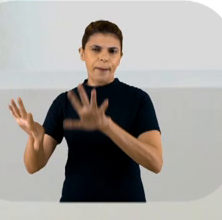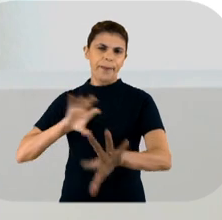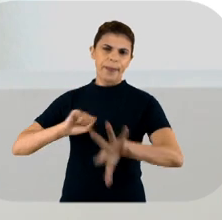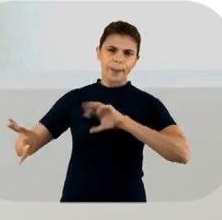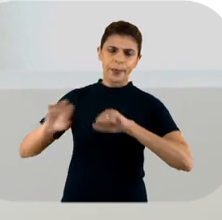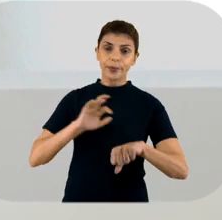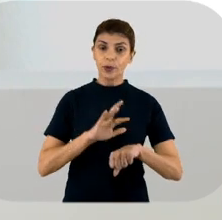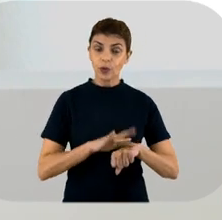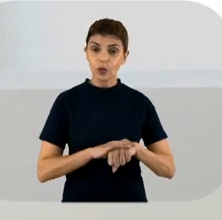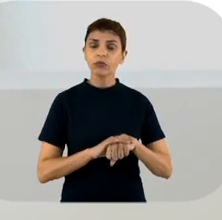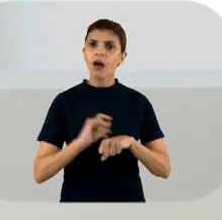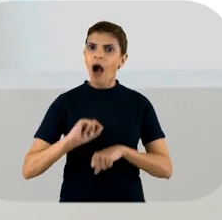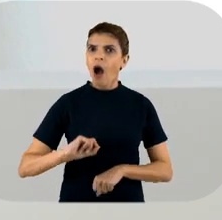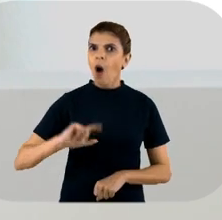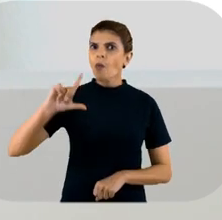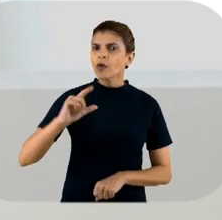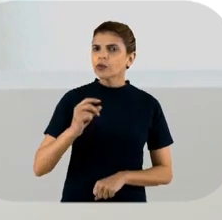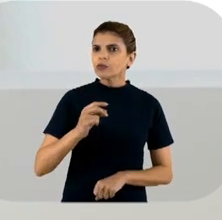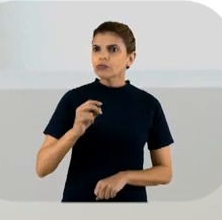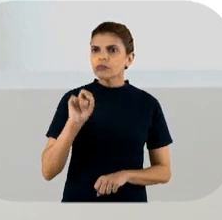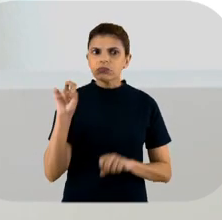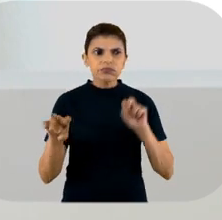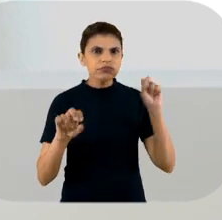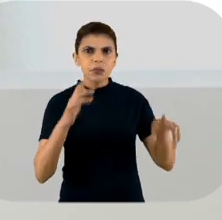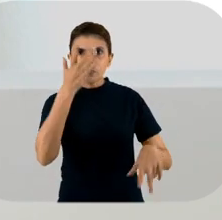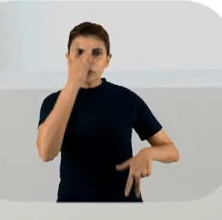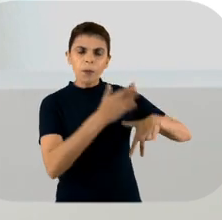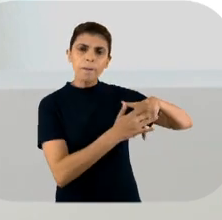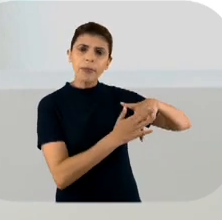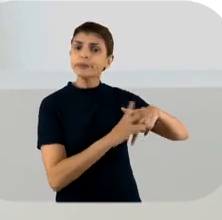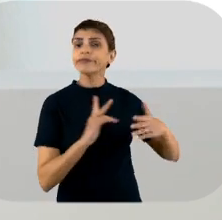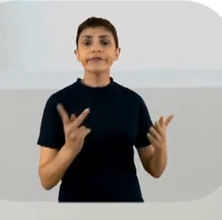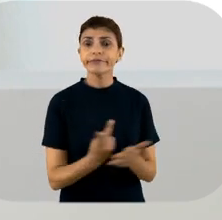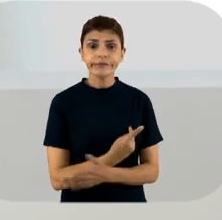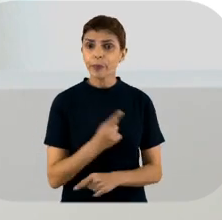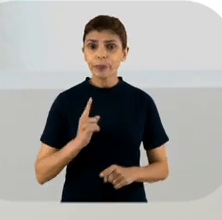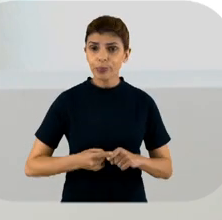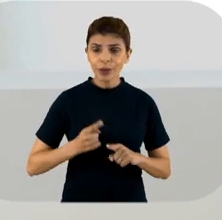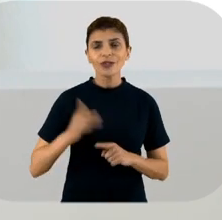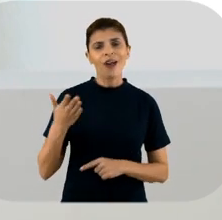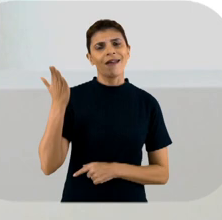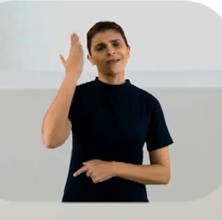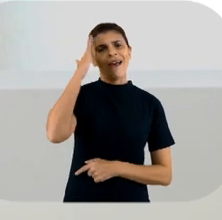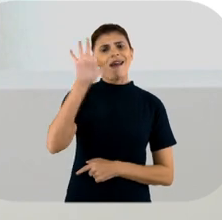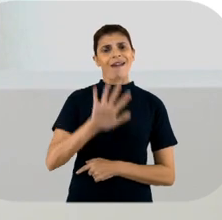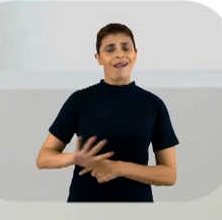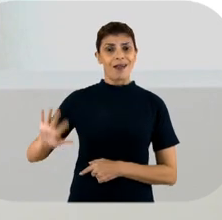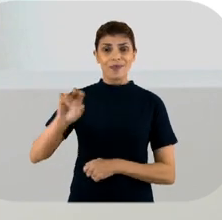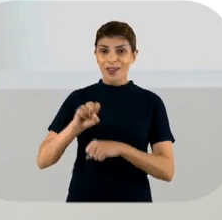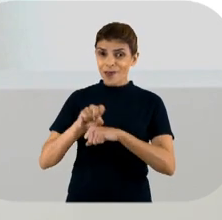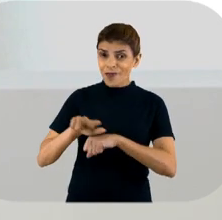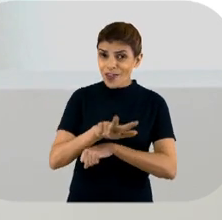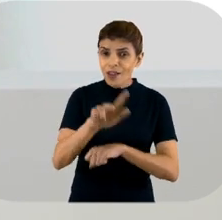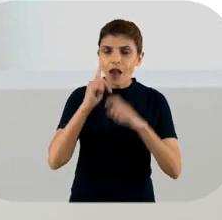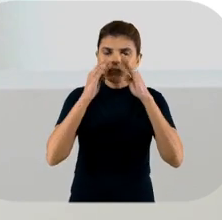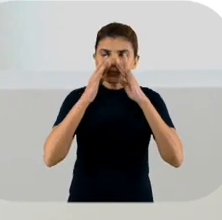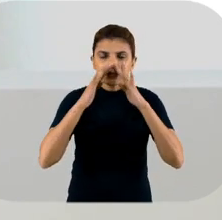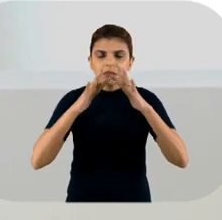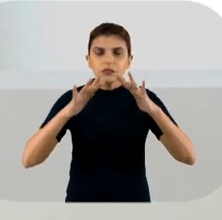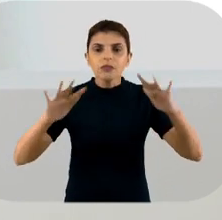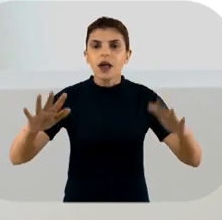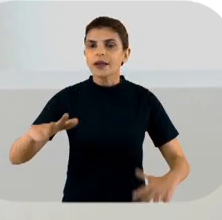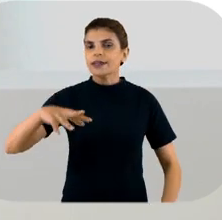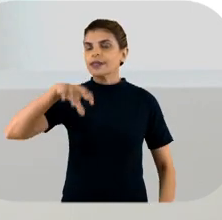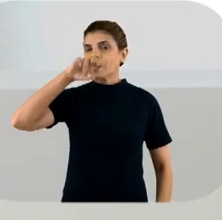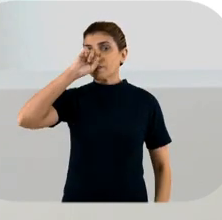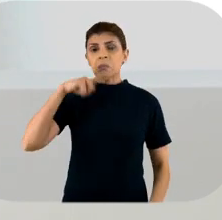de aumento do número de casos é esperado por algumas razões. A primeira delas é que o vírus é de transmissão respiratória, então